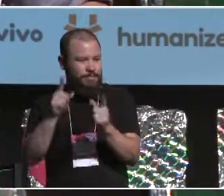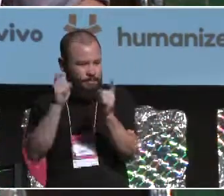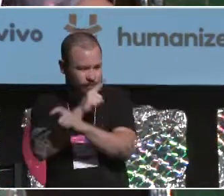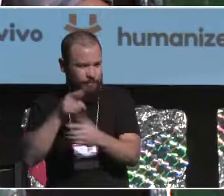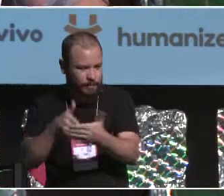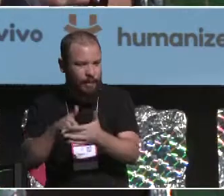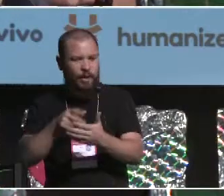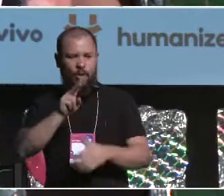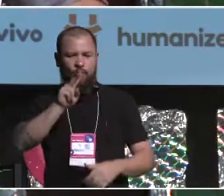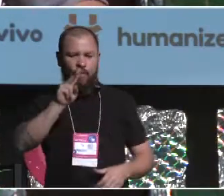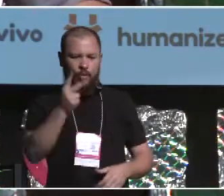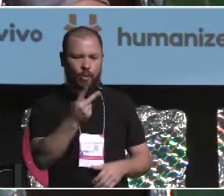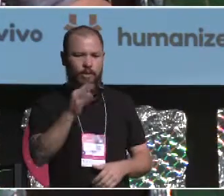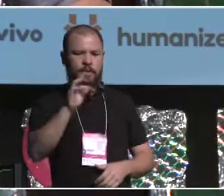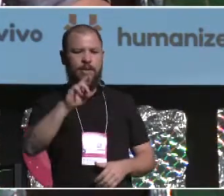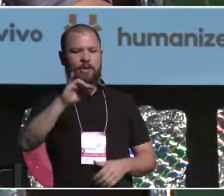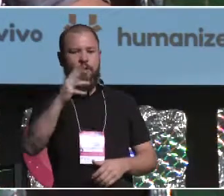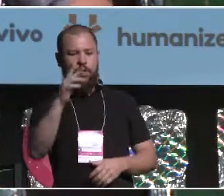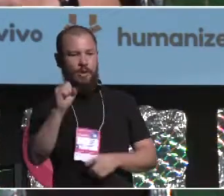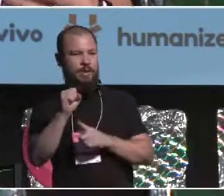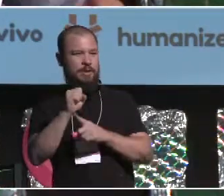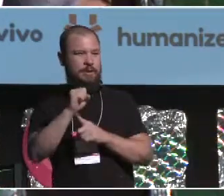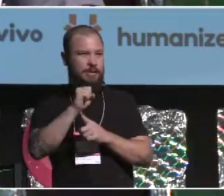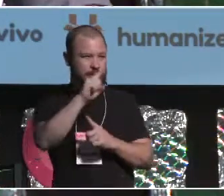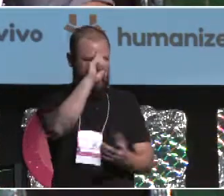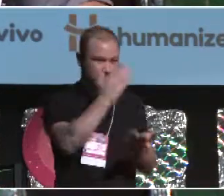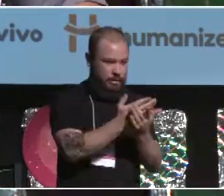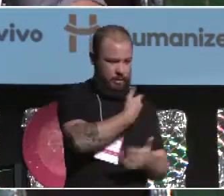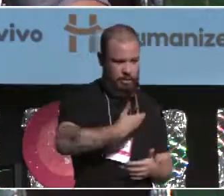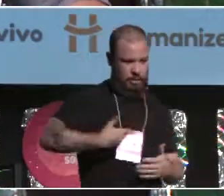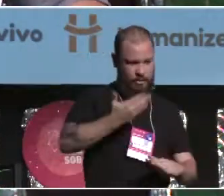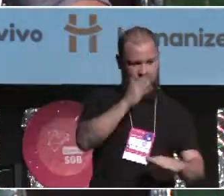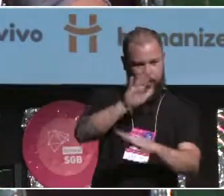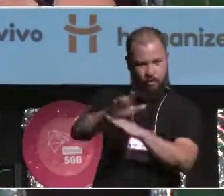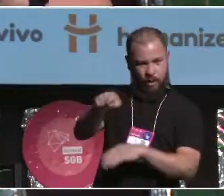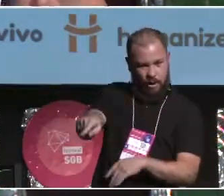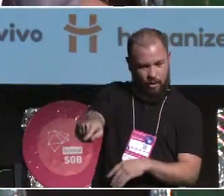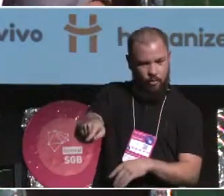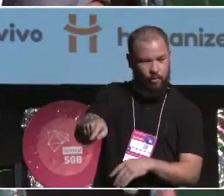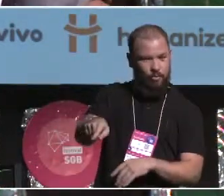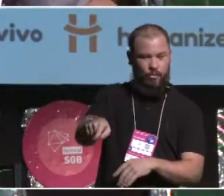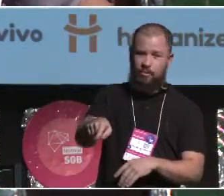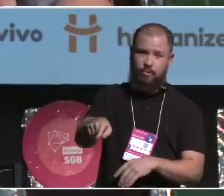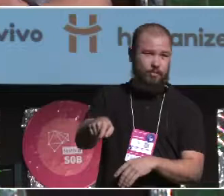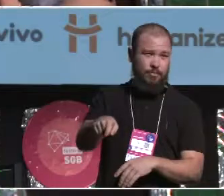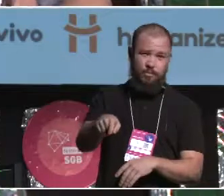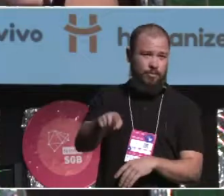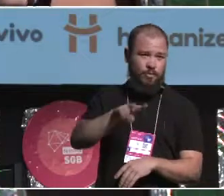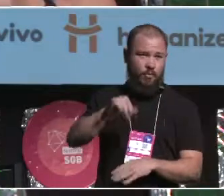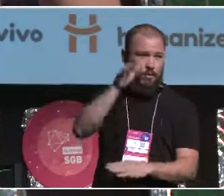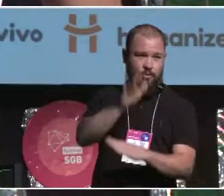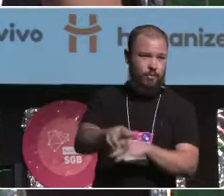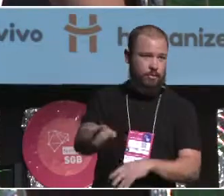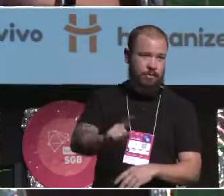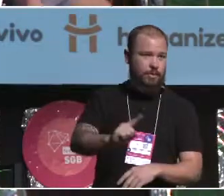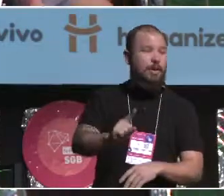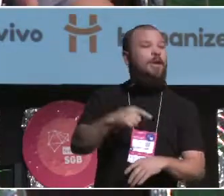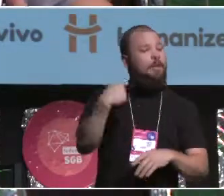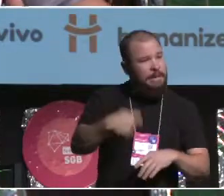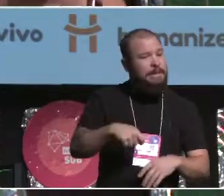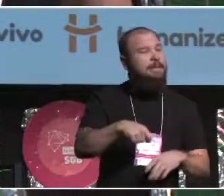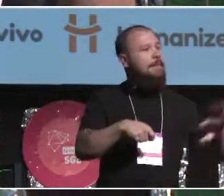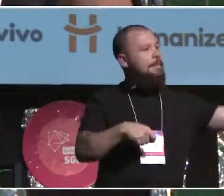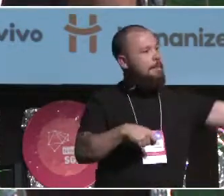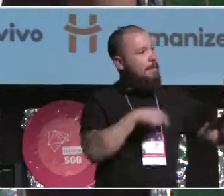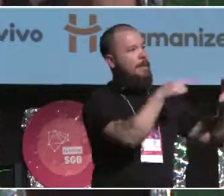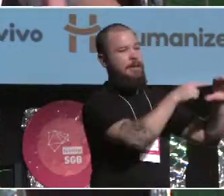dólares. É sério que o governo vai financiar isso? É sério que a filantropia vai financiar isso? Não vai. Nós precisamos atrair capital